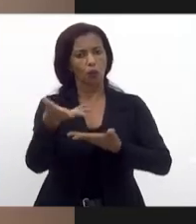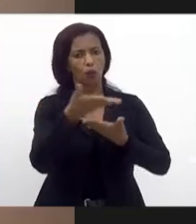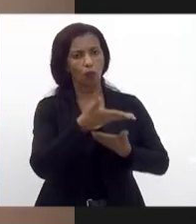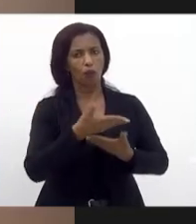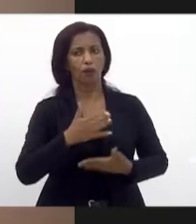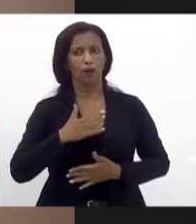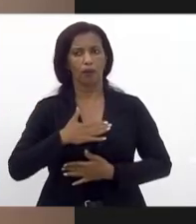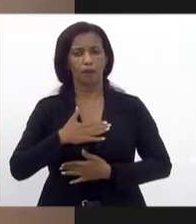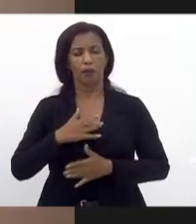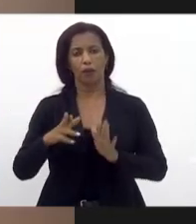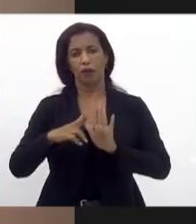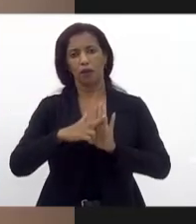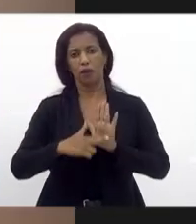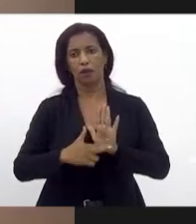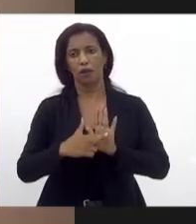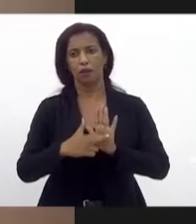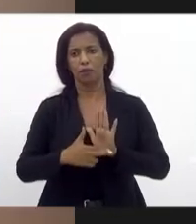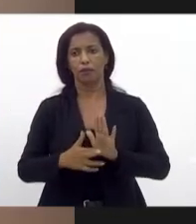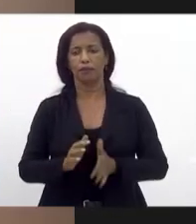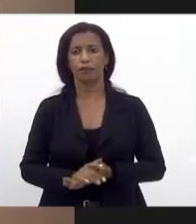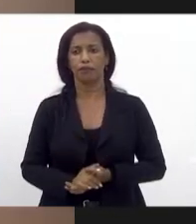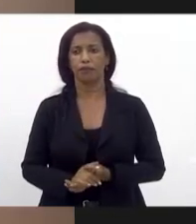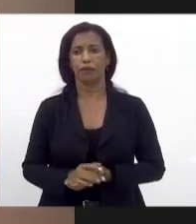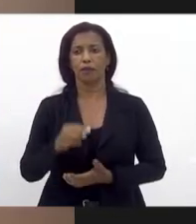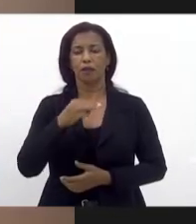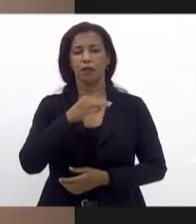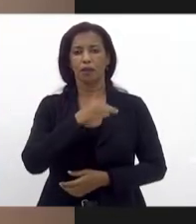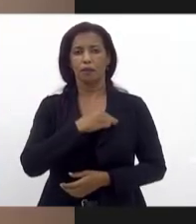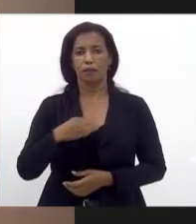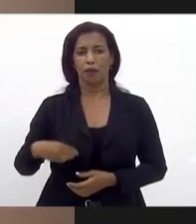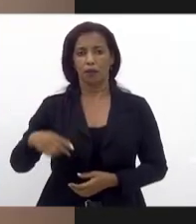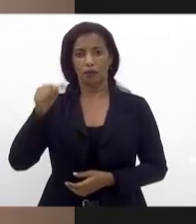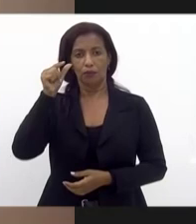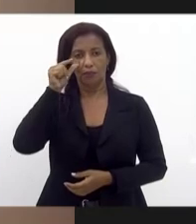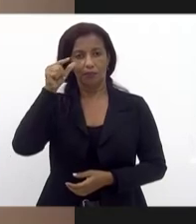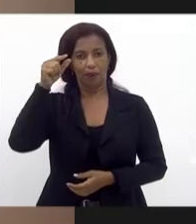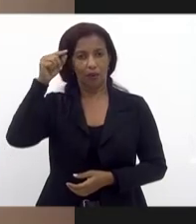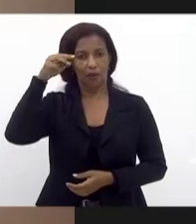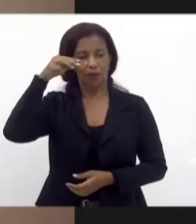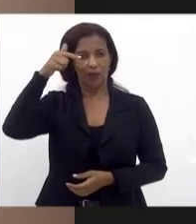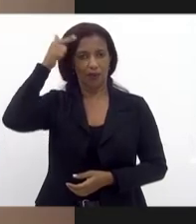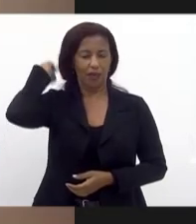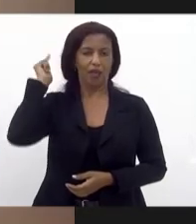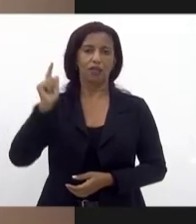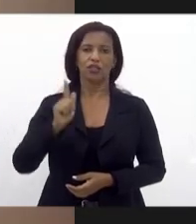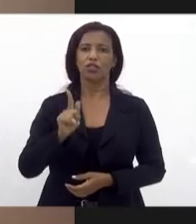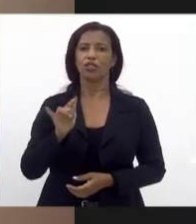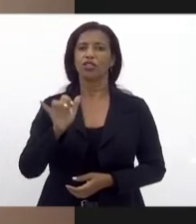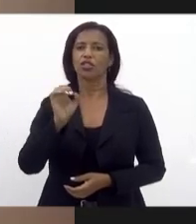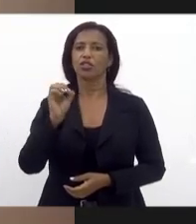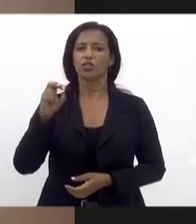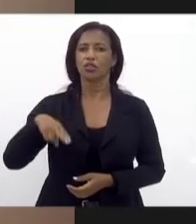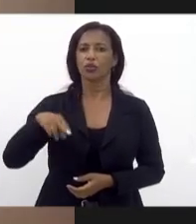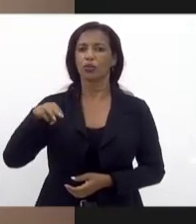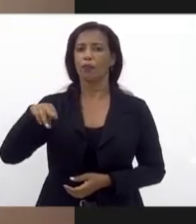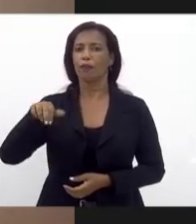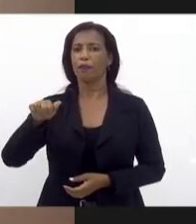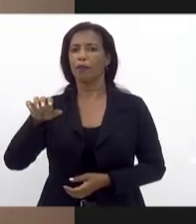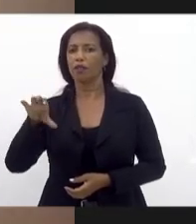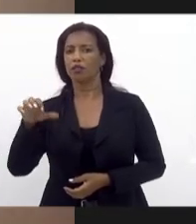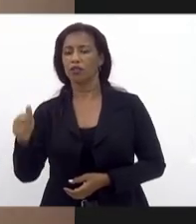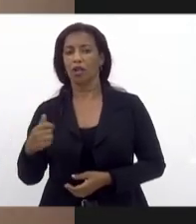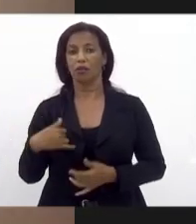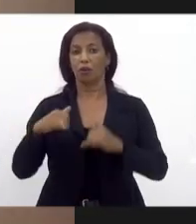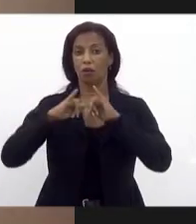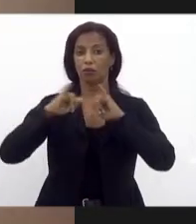a meu requerimento o ministro Paulo Guedes, o ministro Tarcísio, o ministro Gilson Machado, que hoje anuncia que